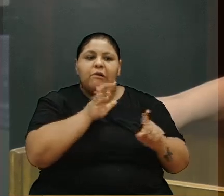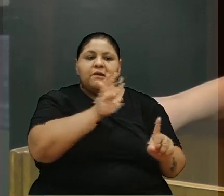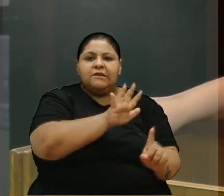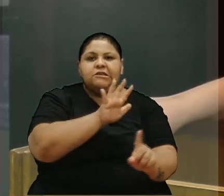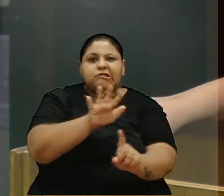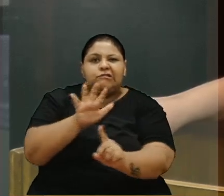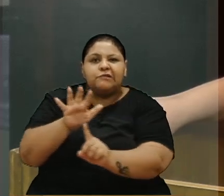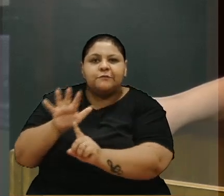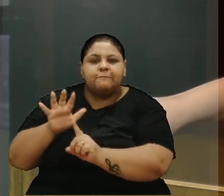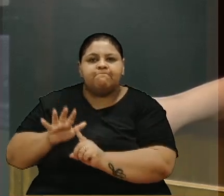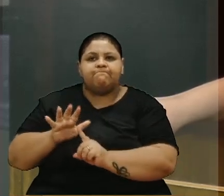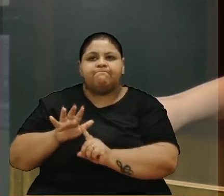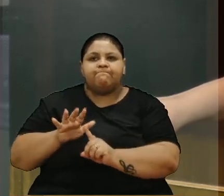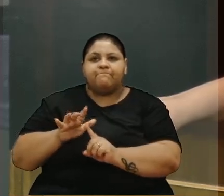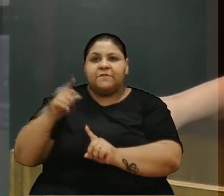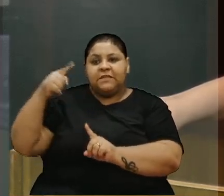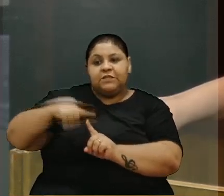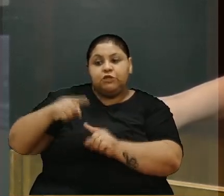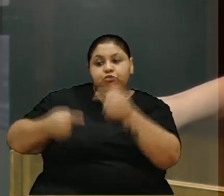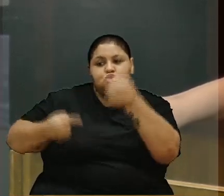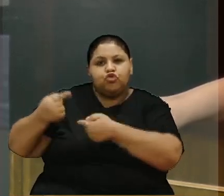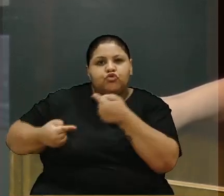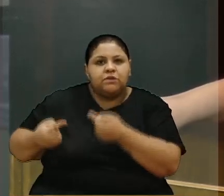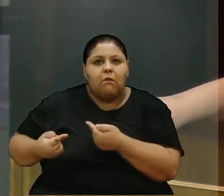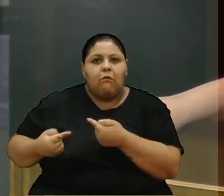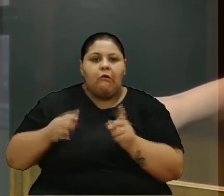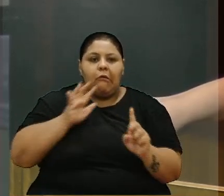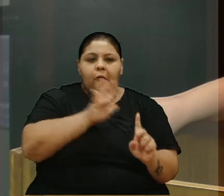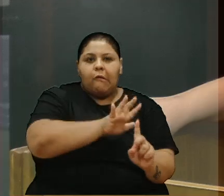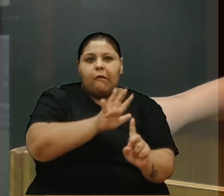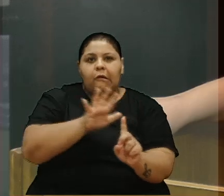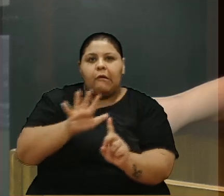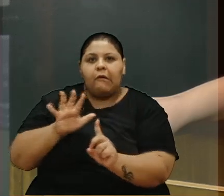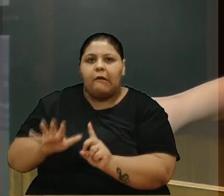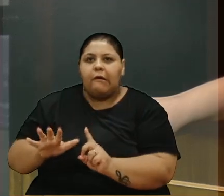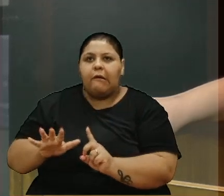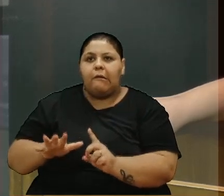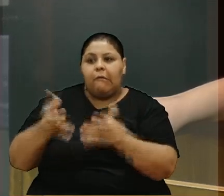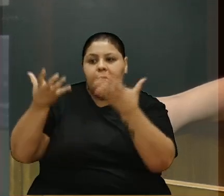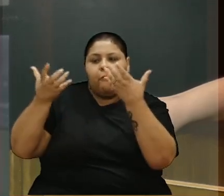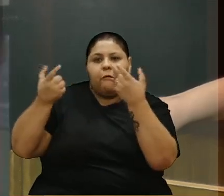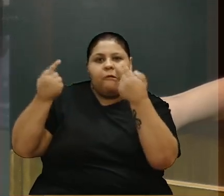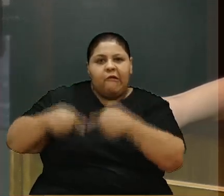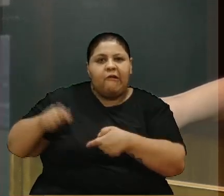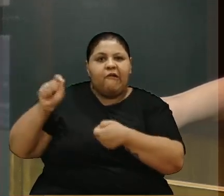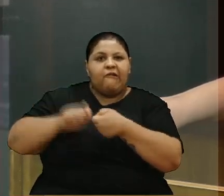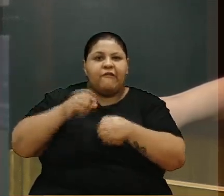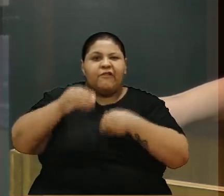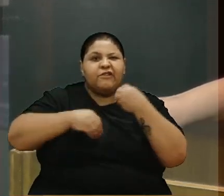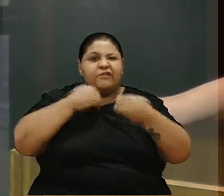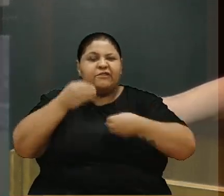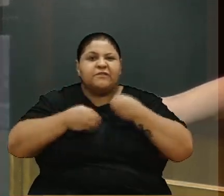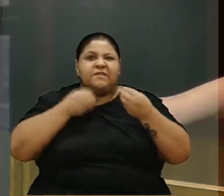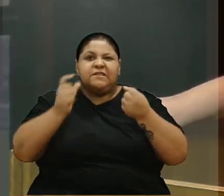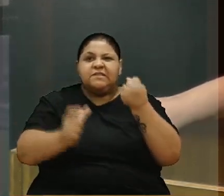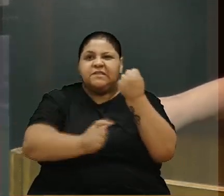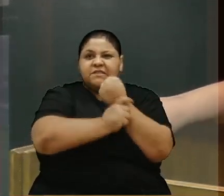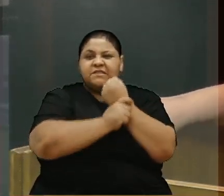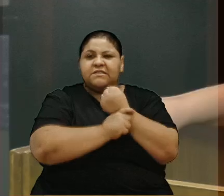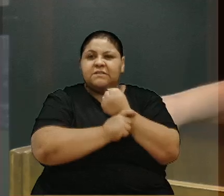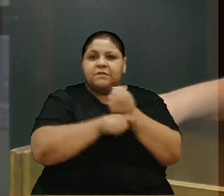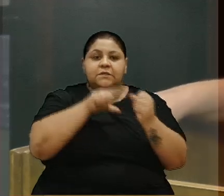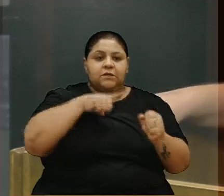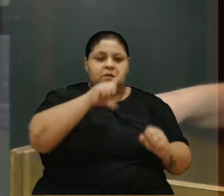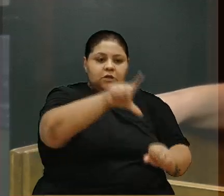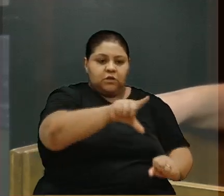violência, instiga esse tipo de debate, instiga esse tipo de ataque, que faz com que a gente se sinta tão insegura, a ter que escolher